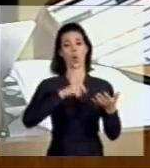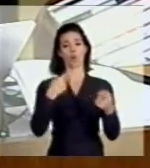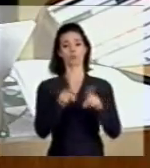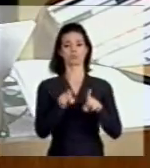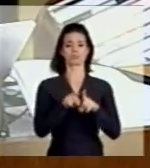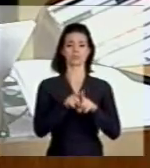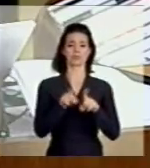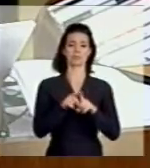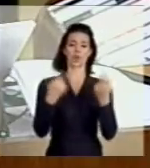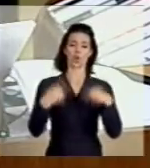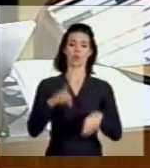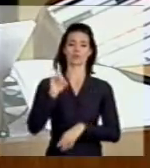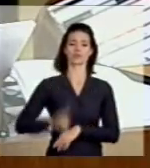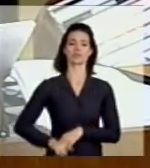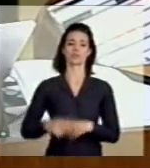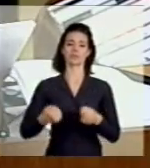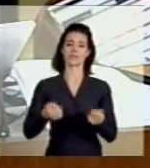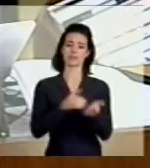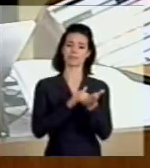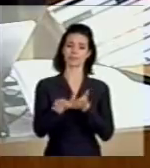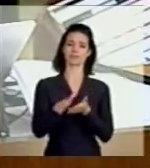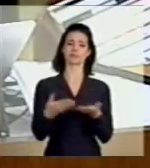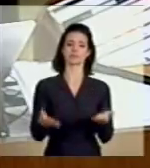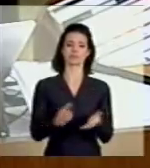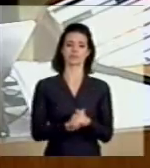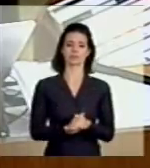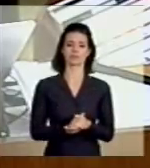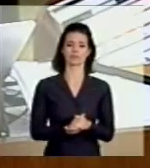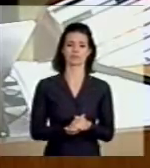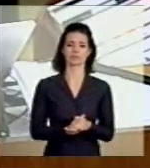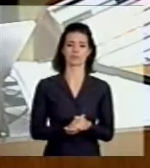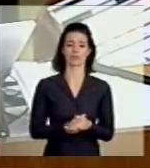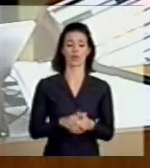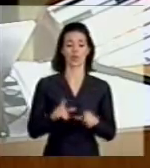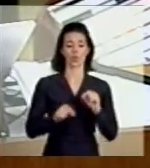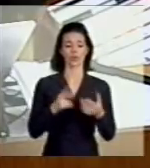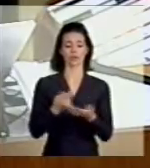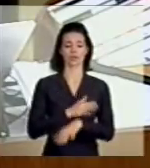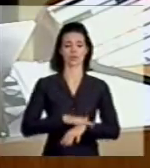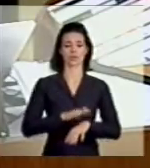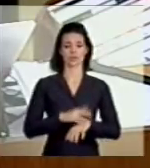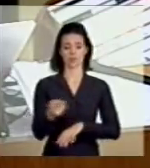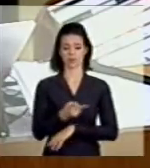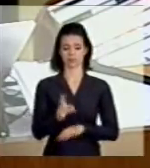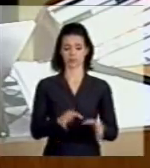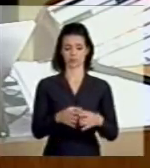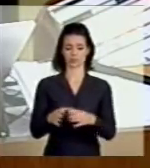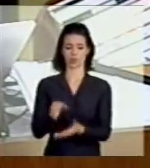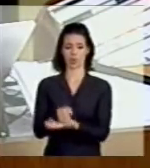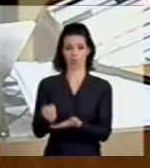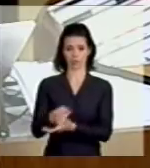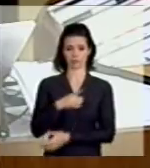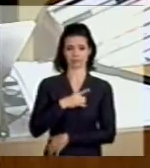acordo. Trata-se de problema da máxima relevância, porque as partes, ao firmarem um acordo, foram muito claras no sentido de